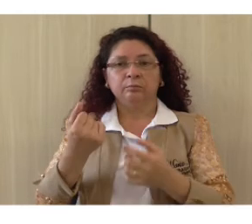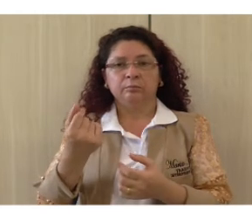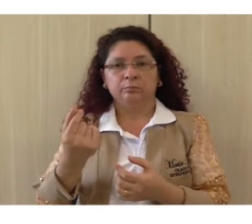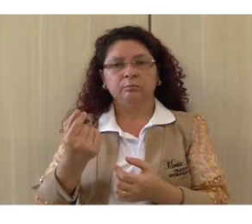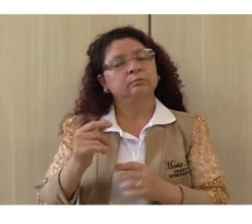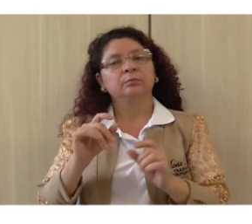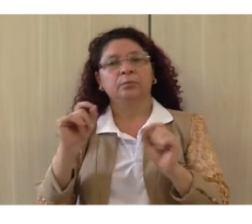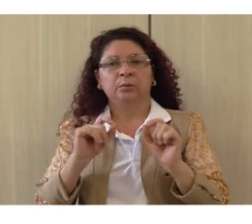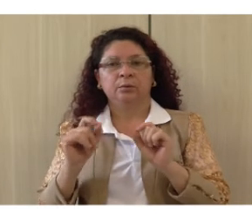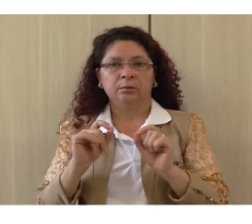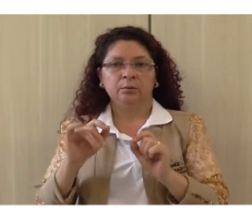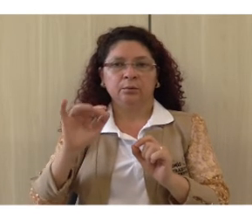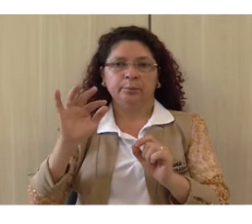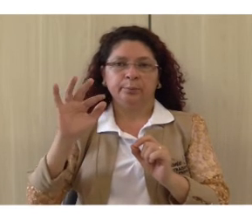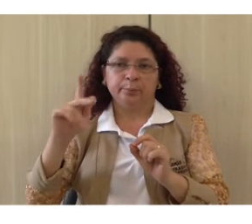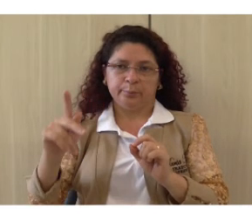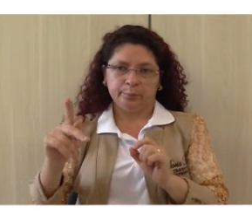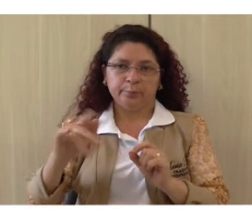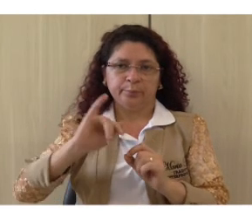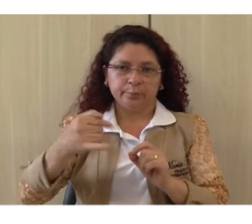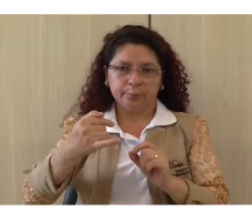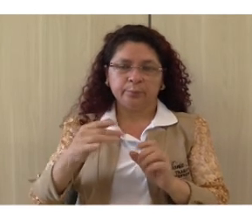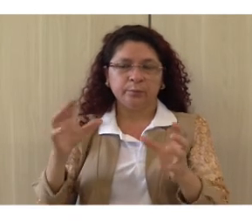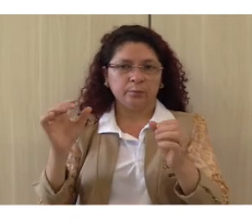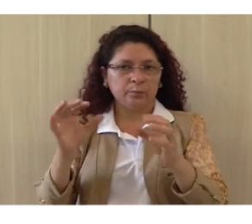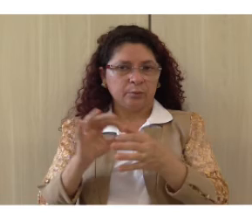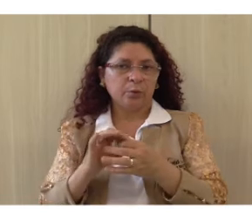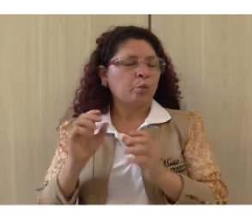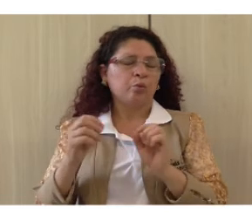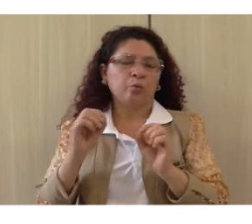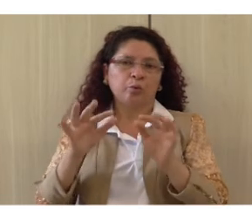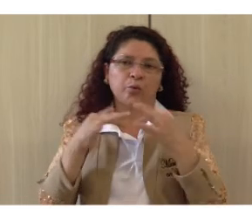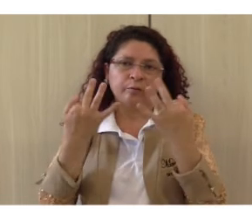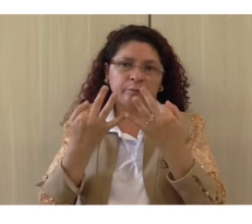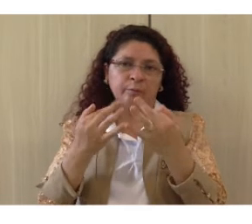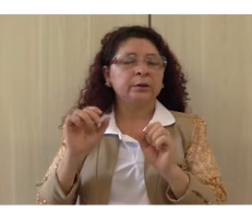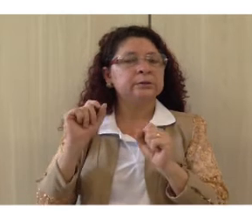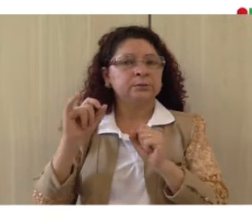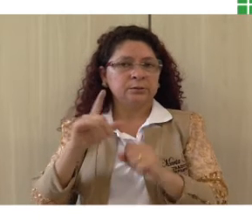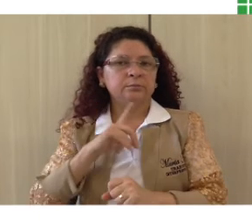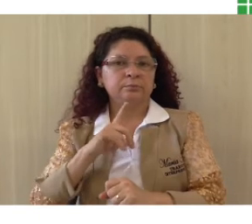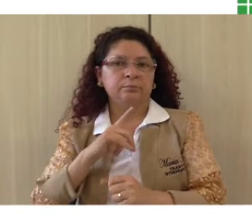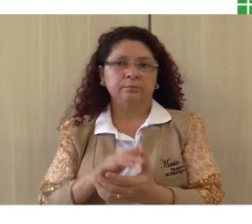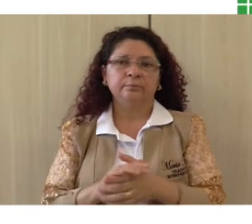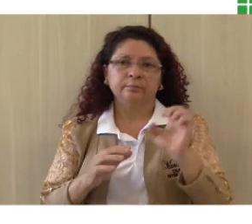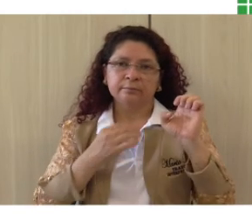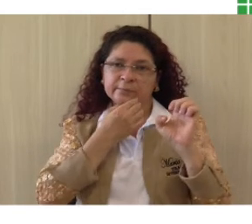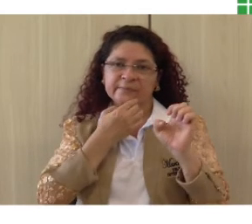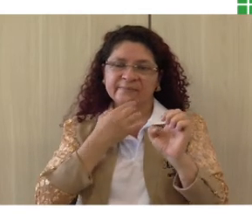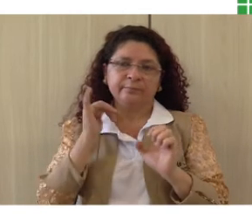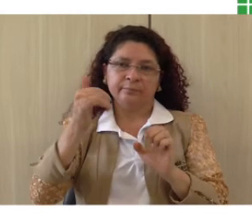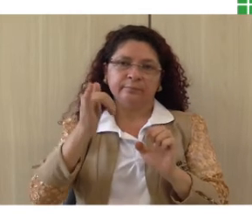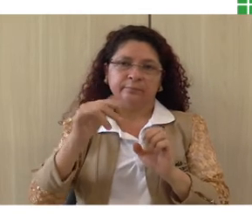tributárias referentes à pessoa jurídica, vinculadas ao candidato ou a membros de sua família, quando for o caso. E. Guias